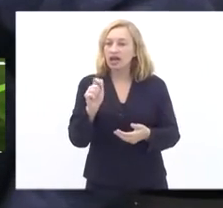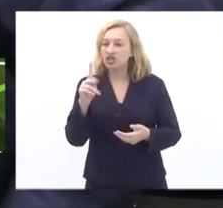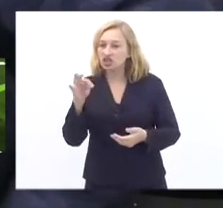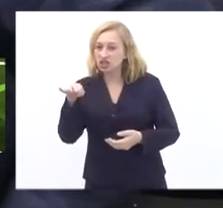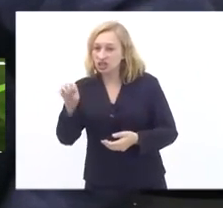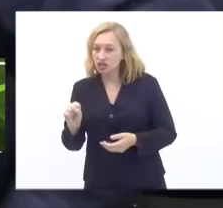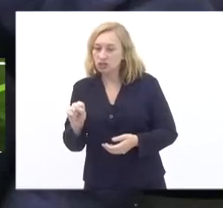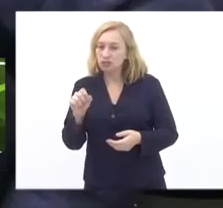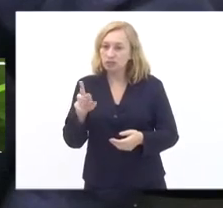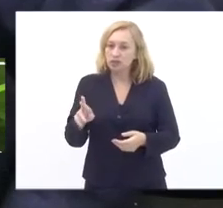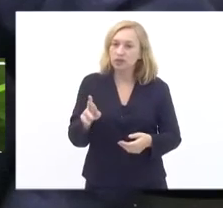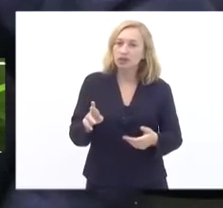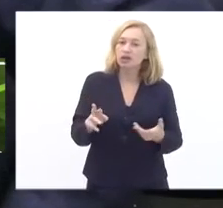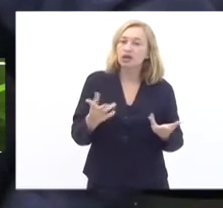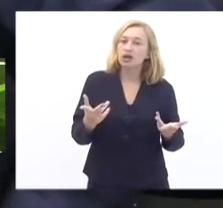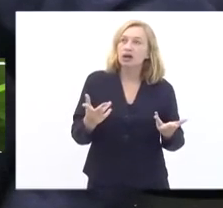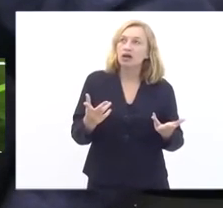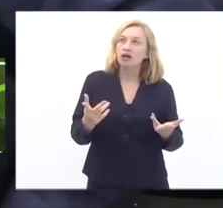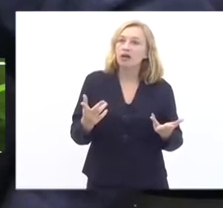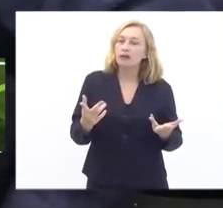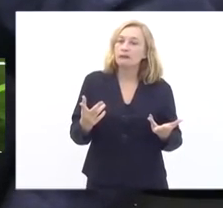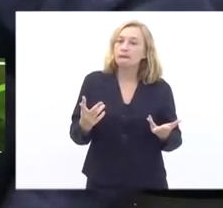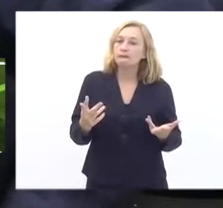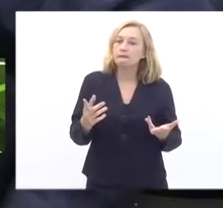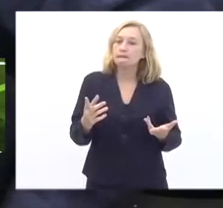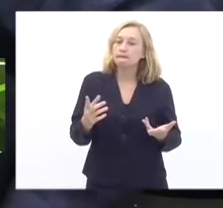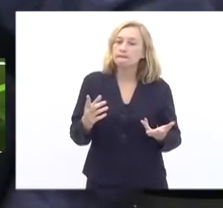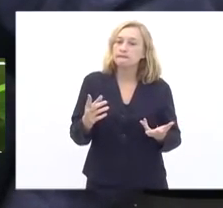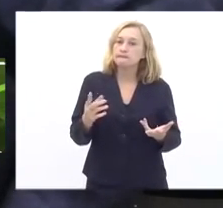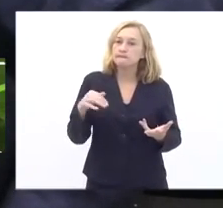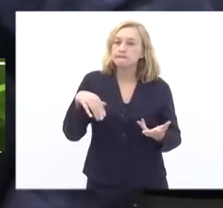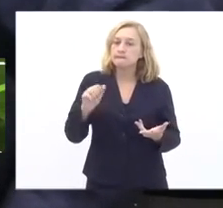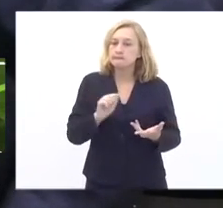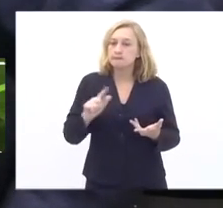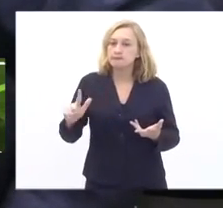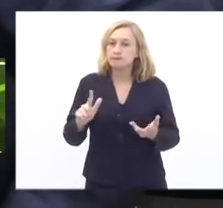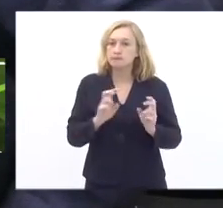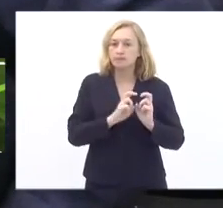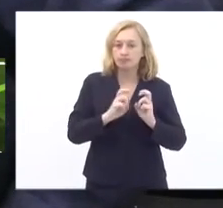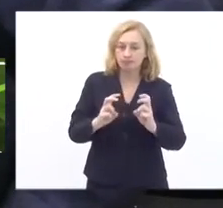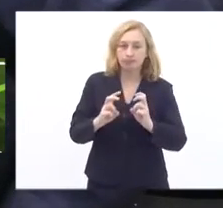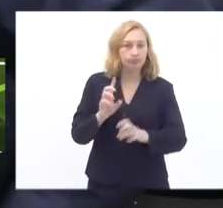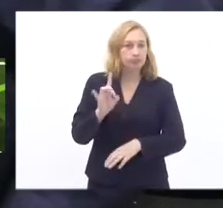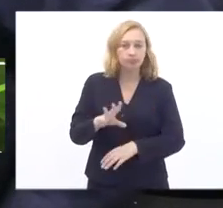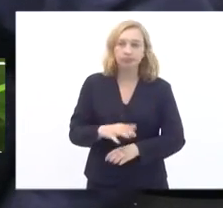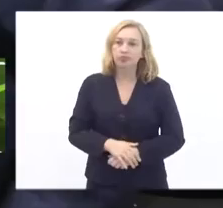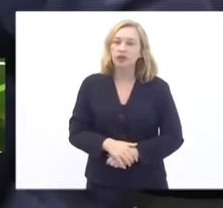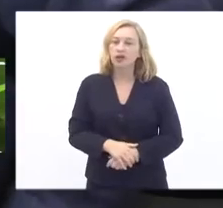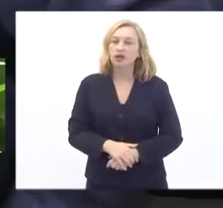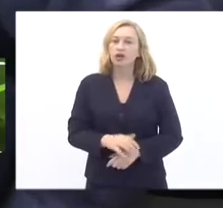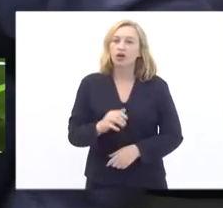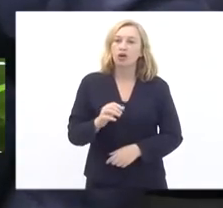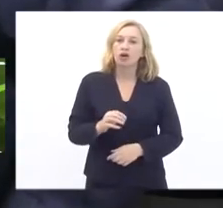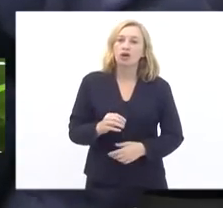transcende a ótica apenas pelo modal ferroviário. Né? A ótica